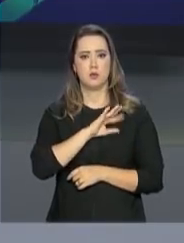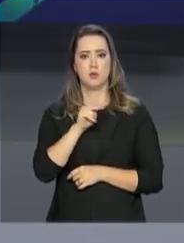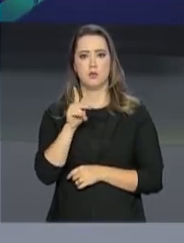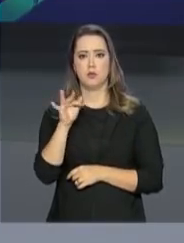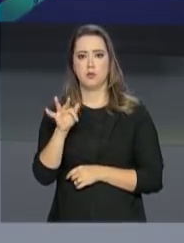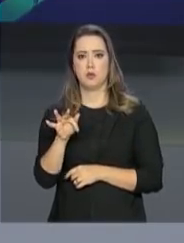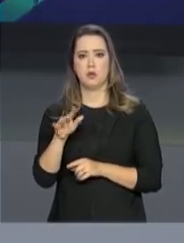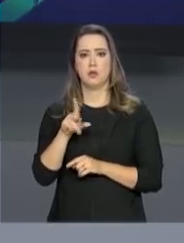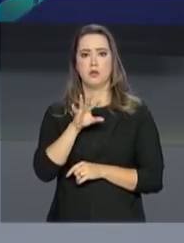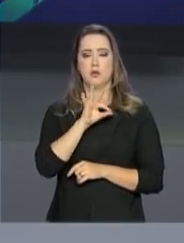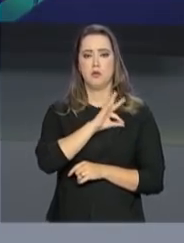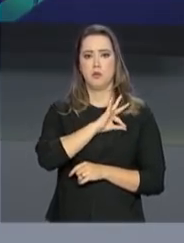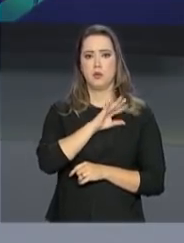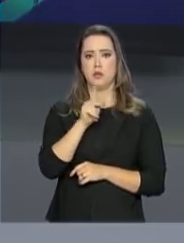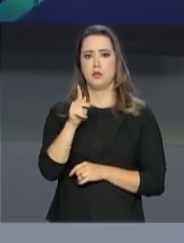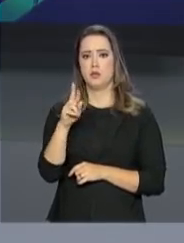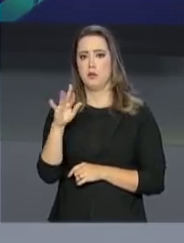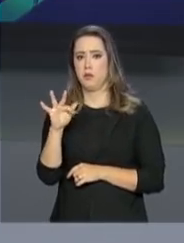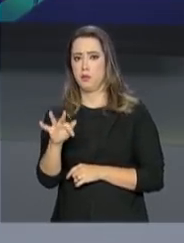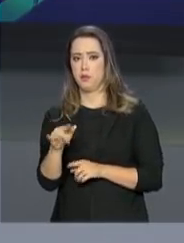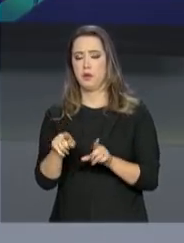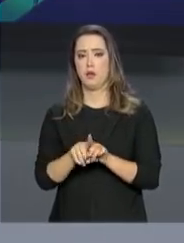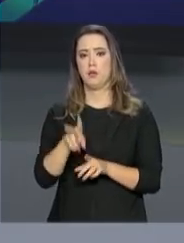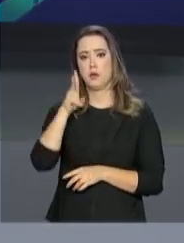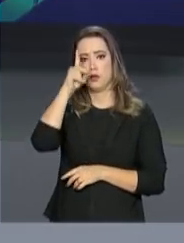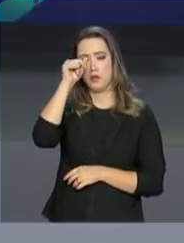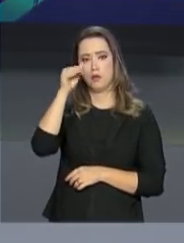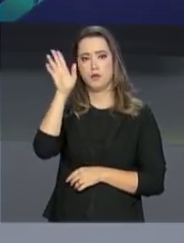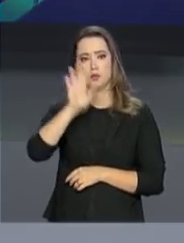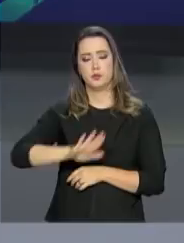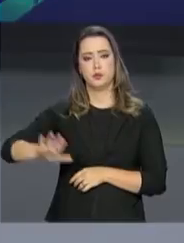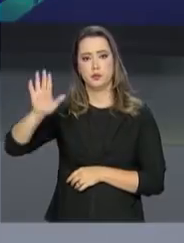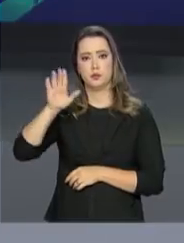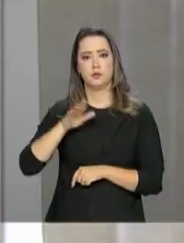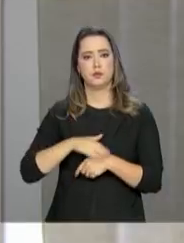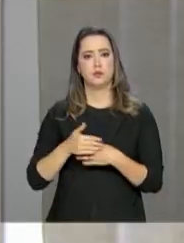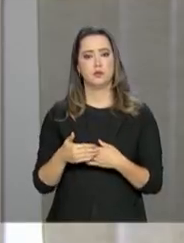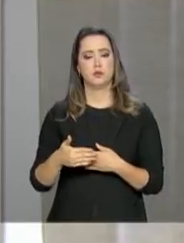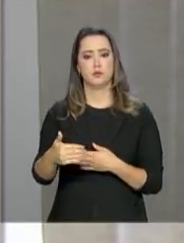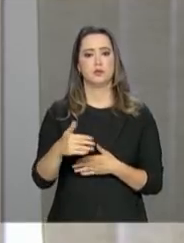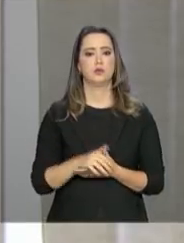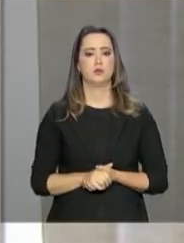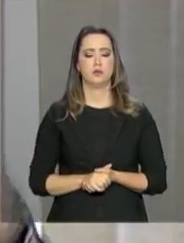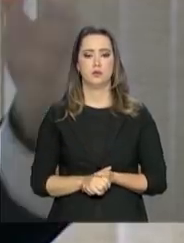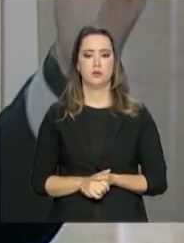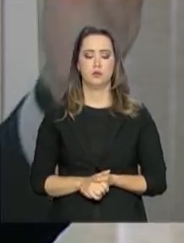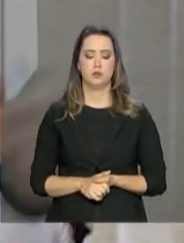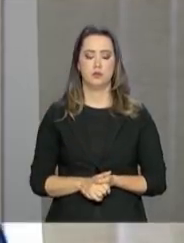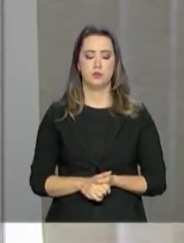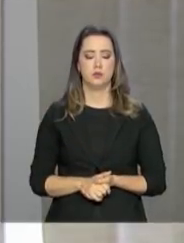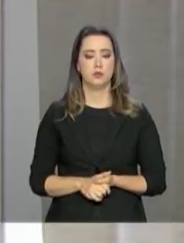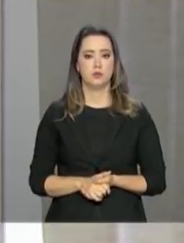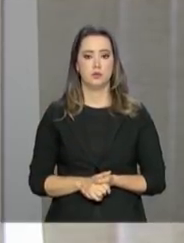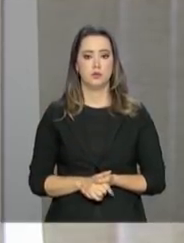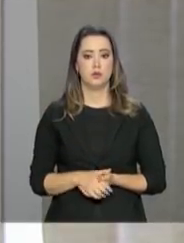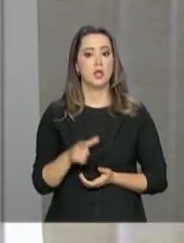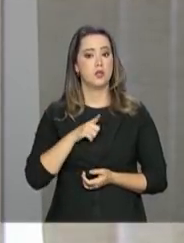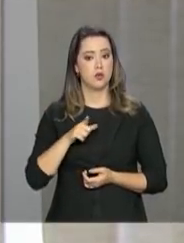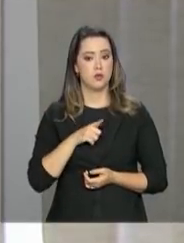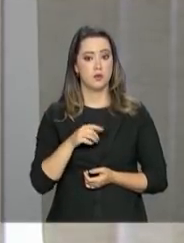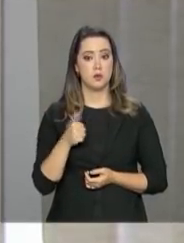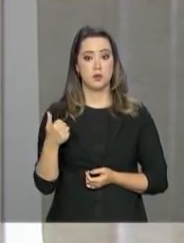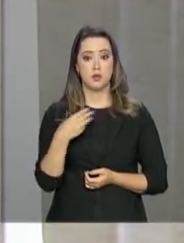e da polícia rodoviária federal e da força nacional durante esse período nós tivemos três mil